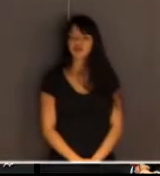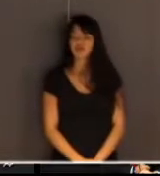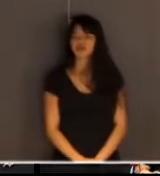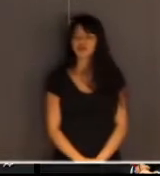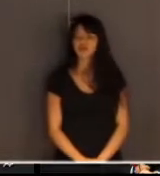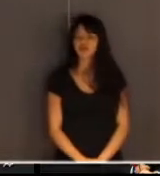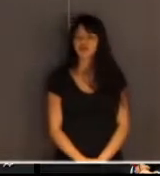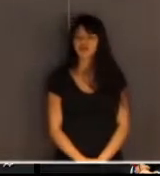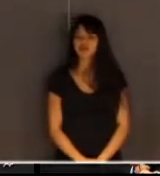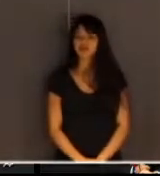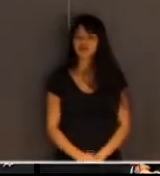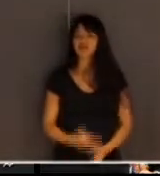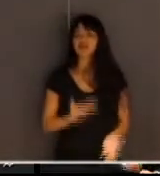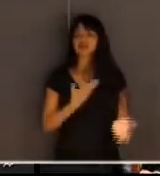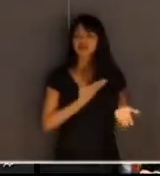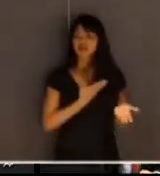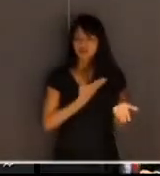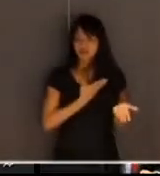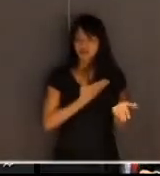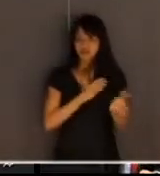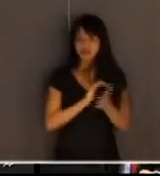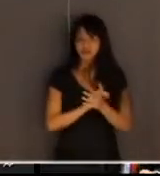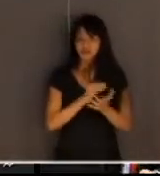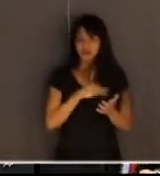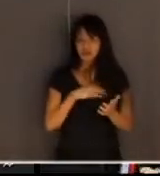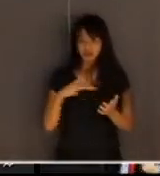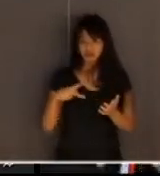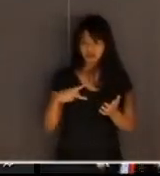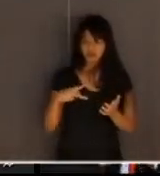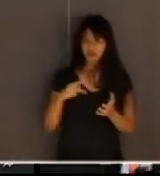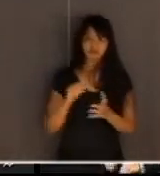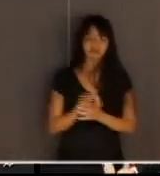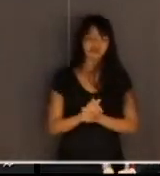Ligou? Caros amigos do Ministério Público,